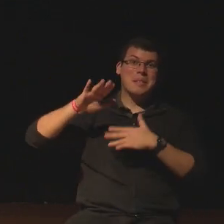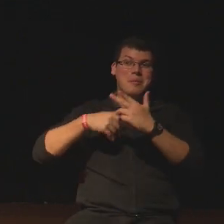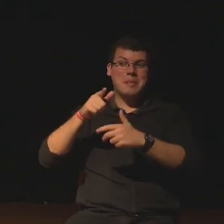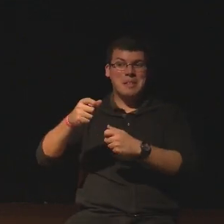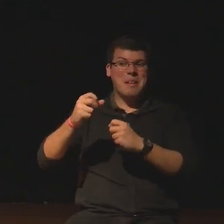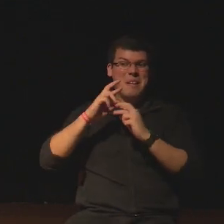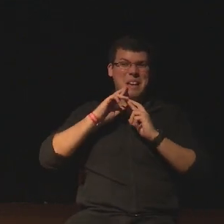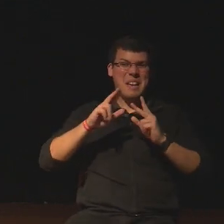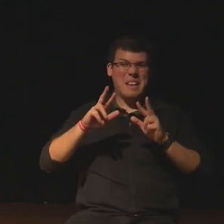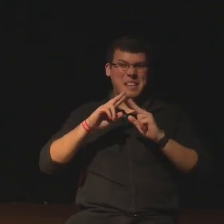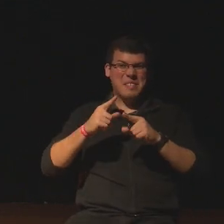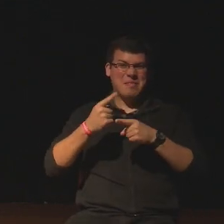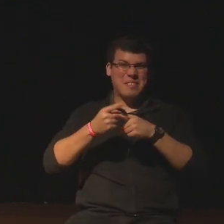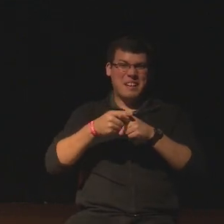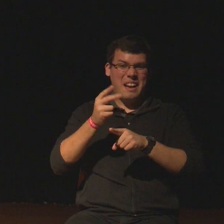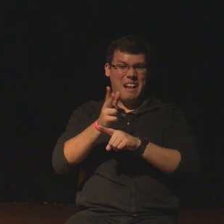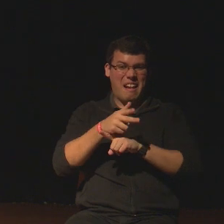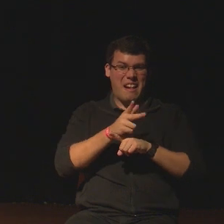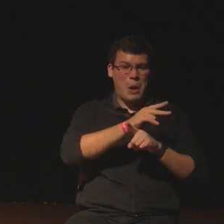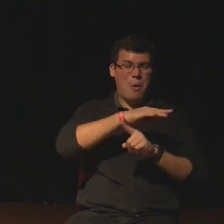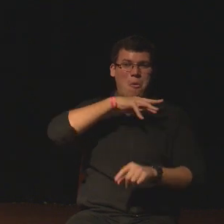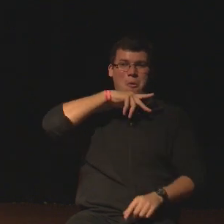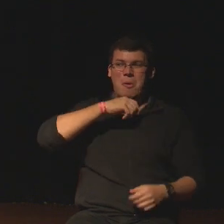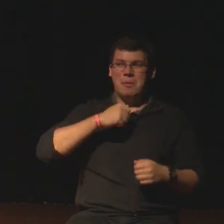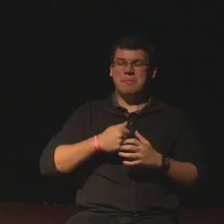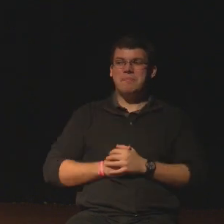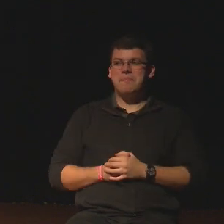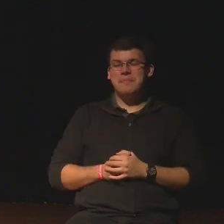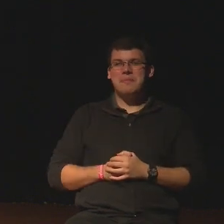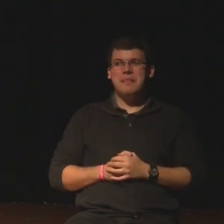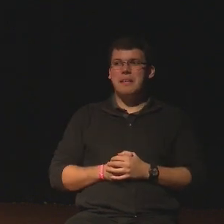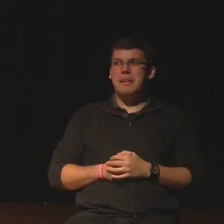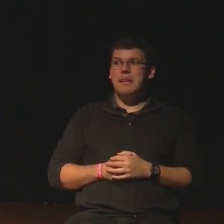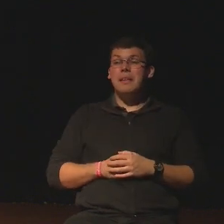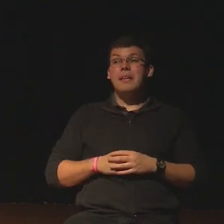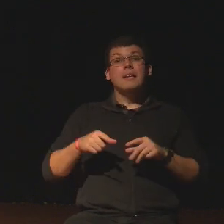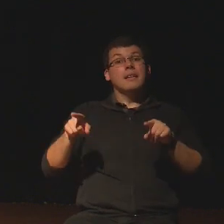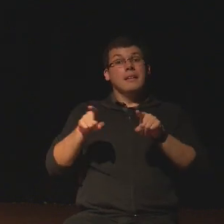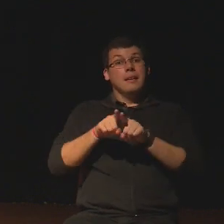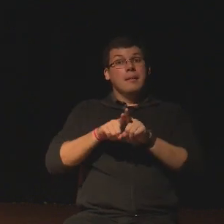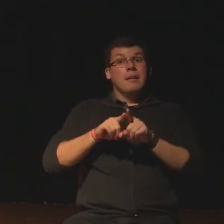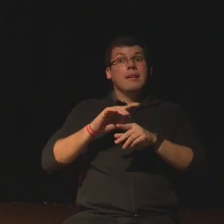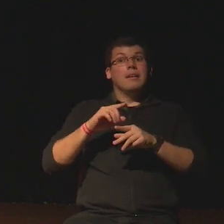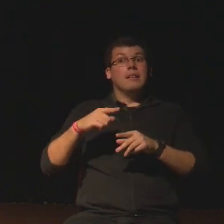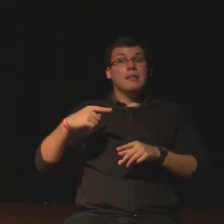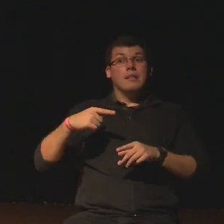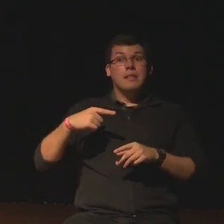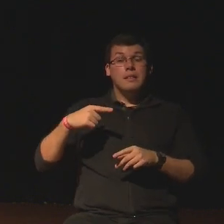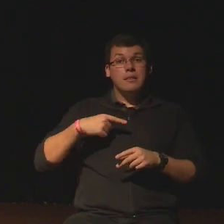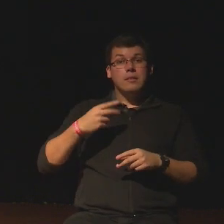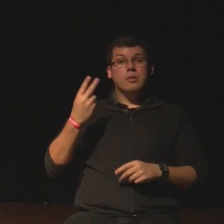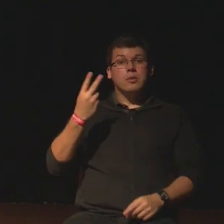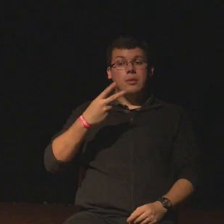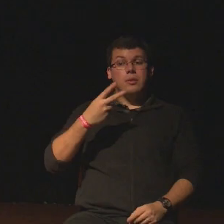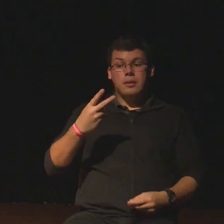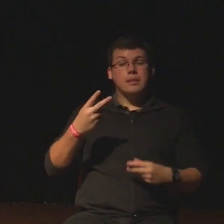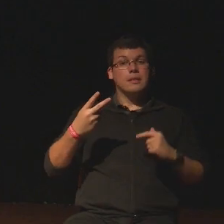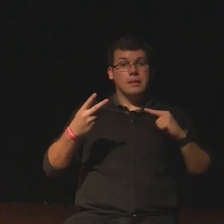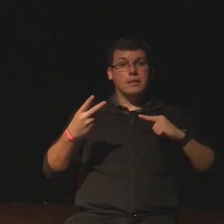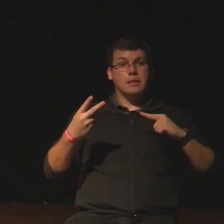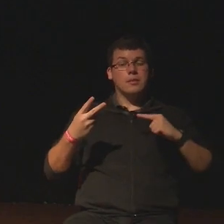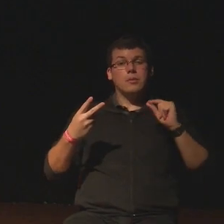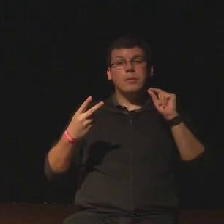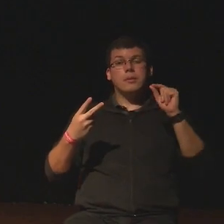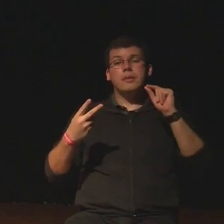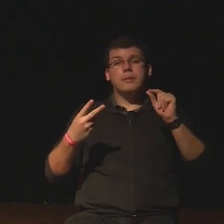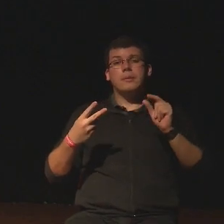ruim. E aí, 2 referências que a gente teve, também nesses mesmos moldes do programa,